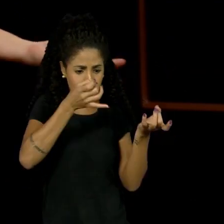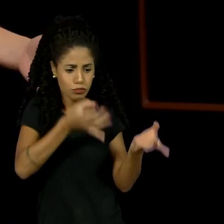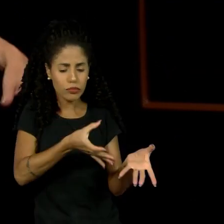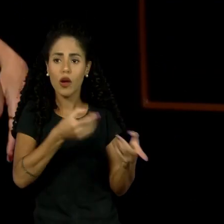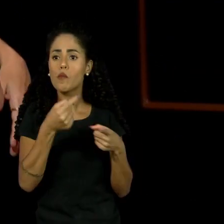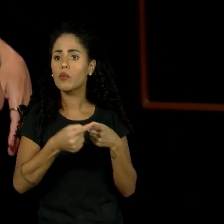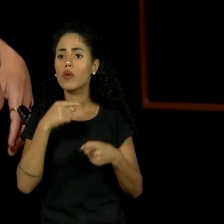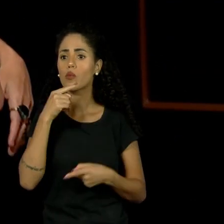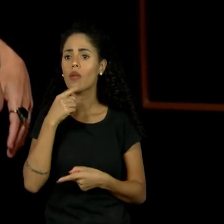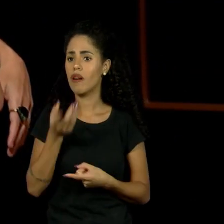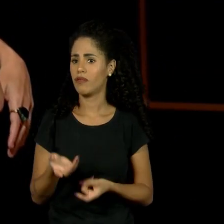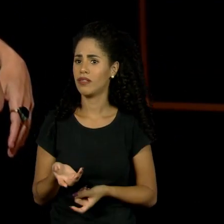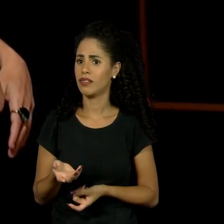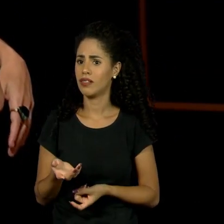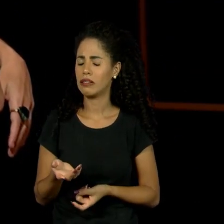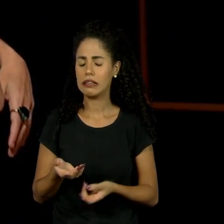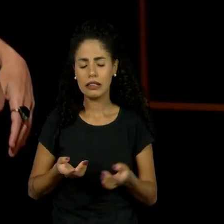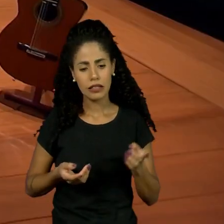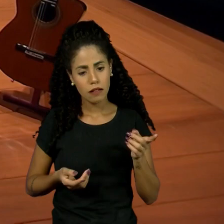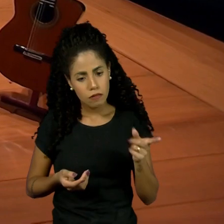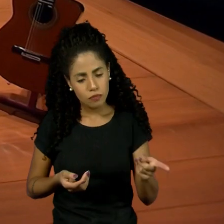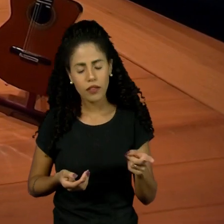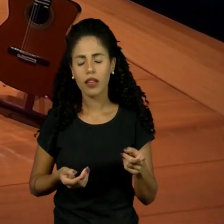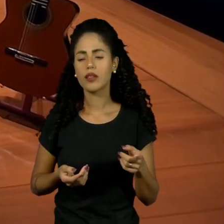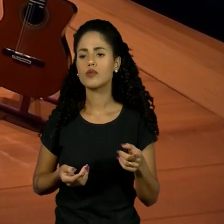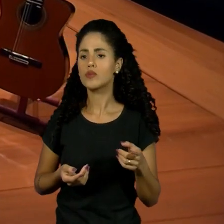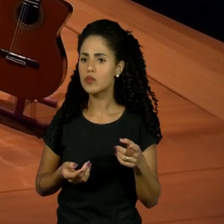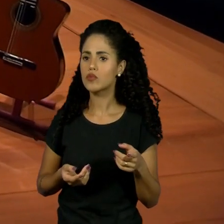tocar. E